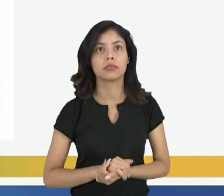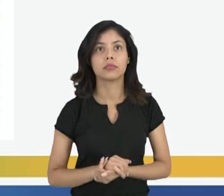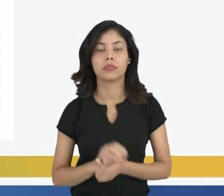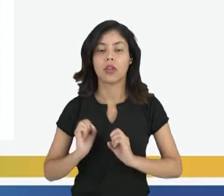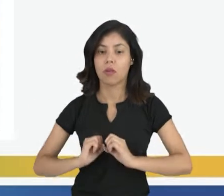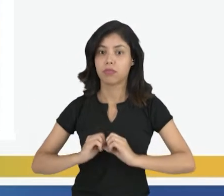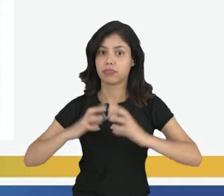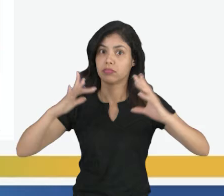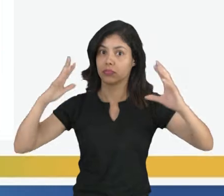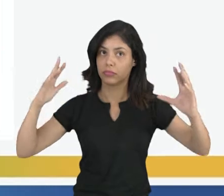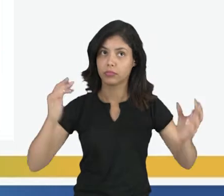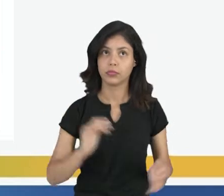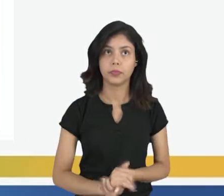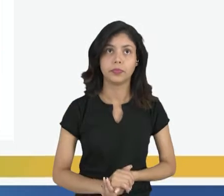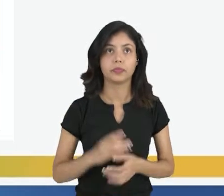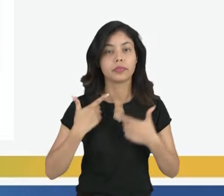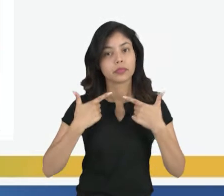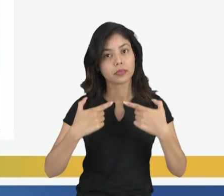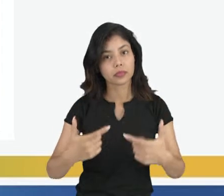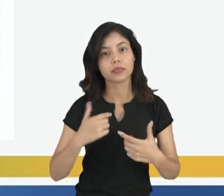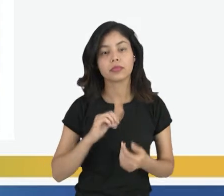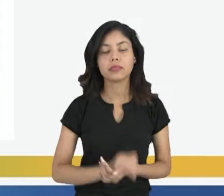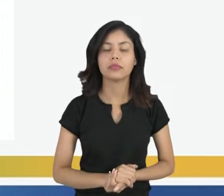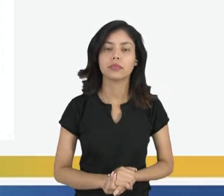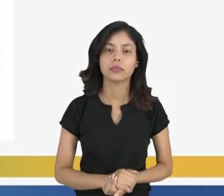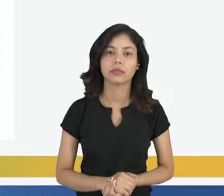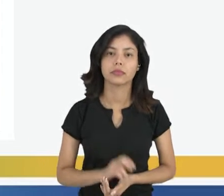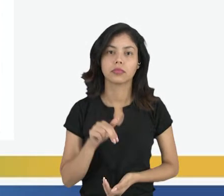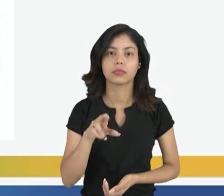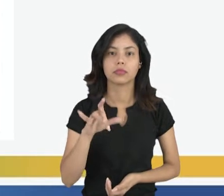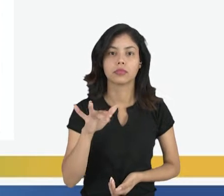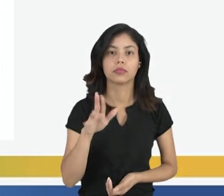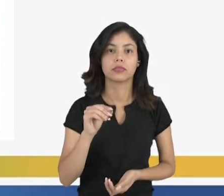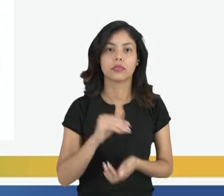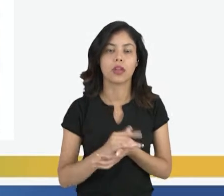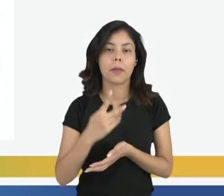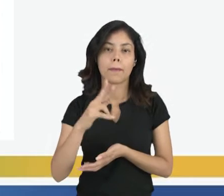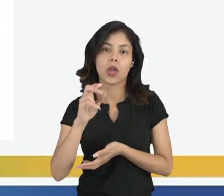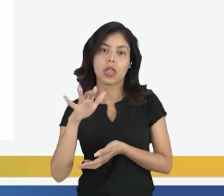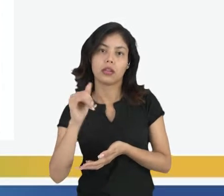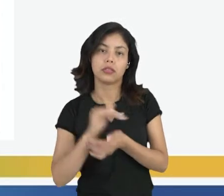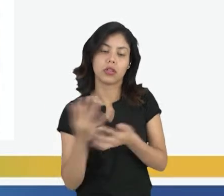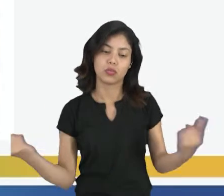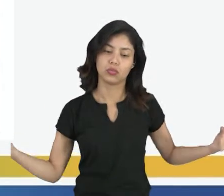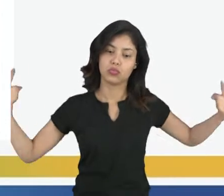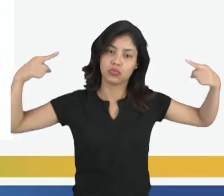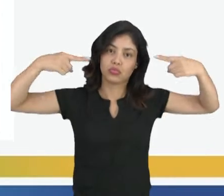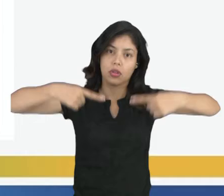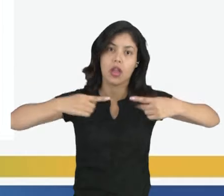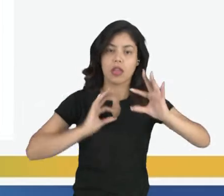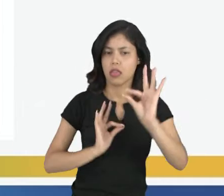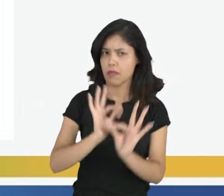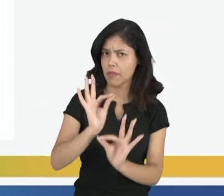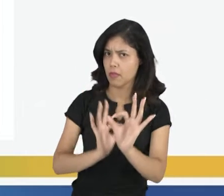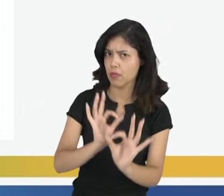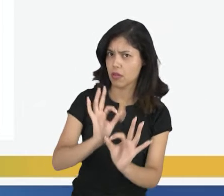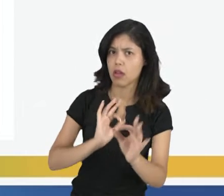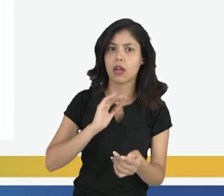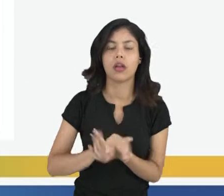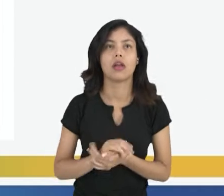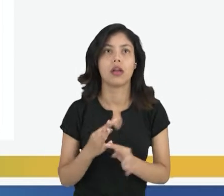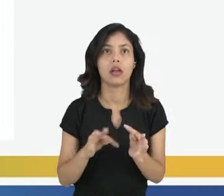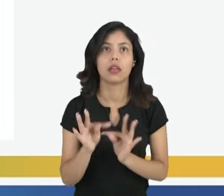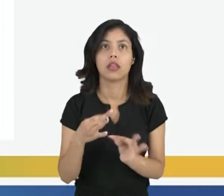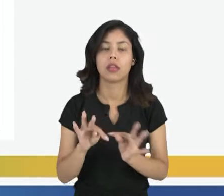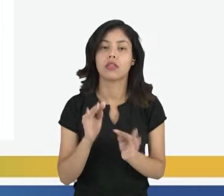das bombas atômicas, a guerra nuclear, né? As potências, elas começam a se preparar, a